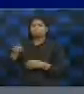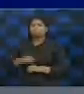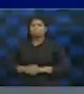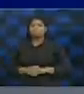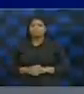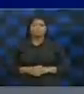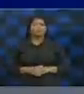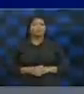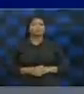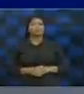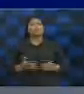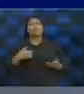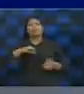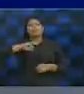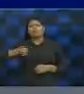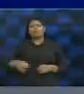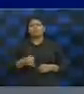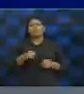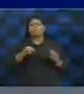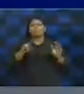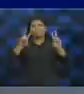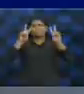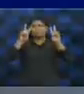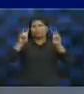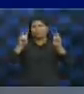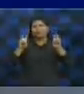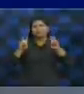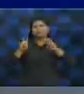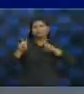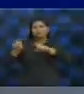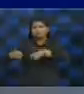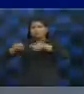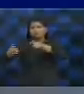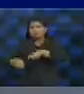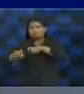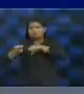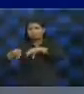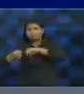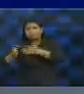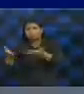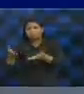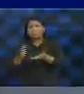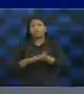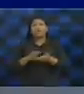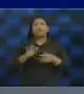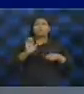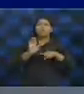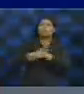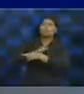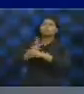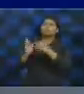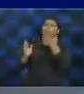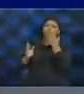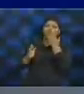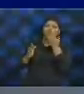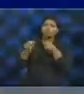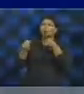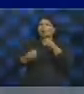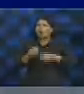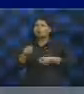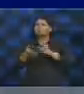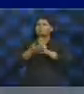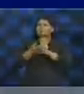a pergunta sobre educação na zona rural para perguntar ao prefeito, candidato à reeleição, quais medidas foram tomadas